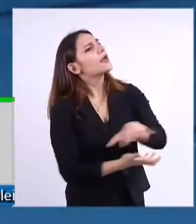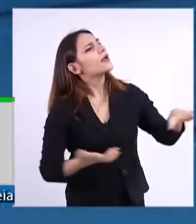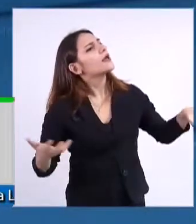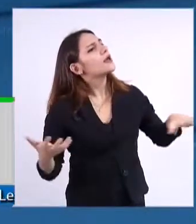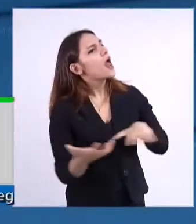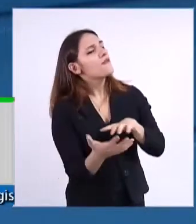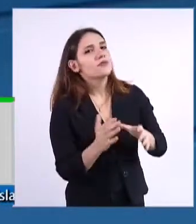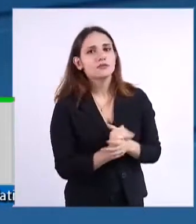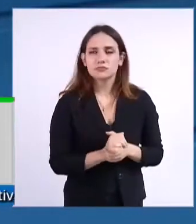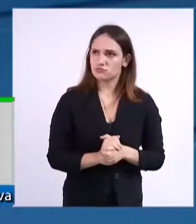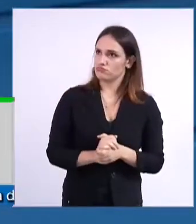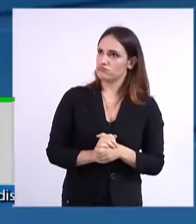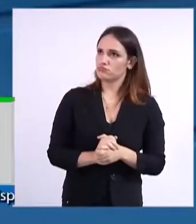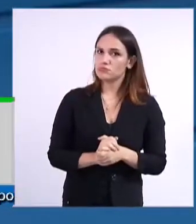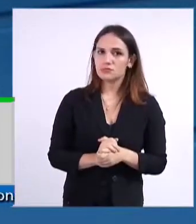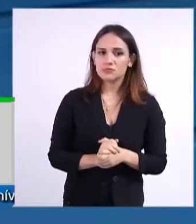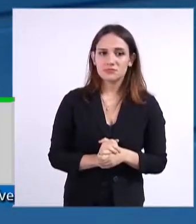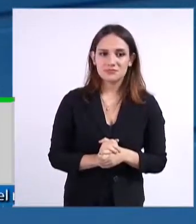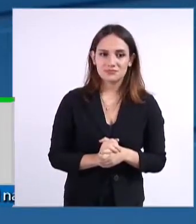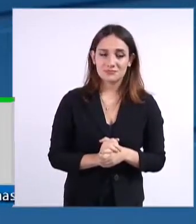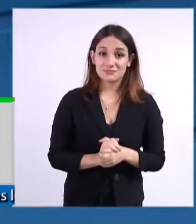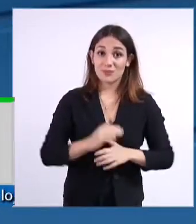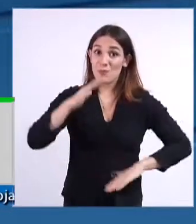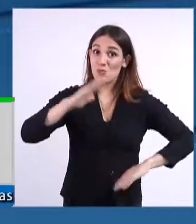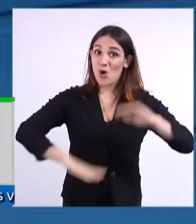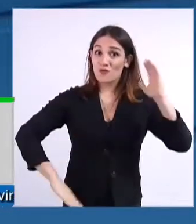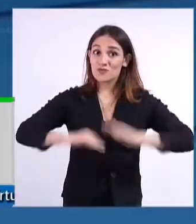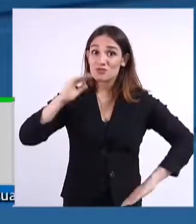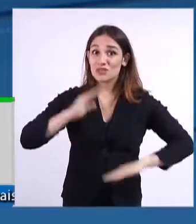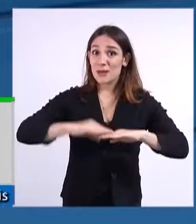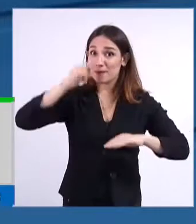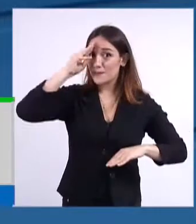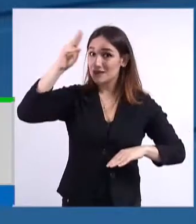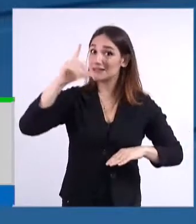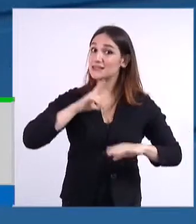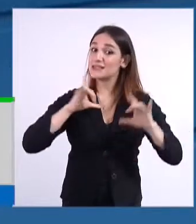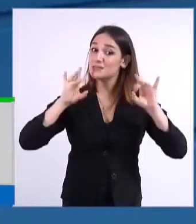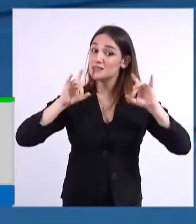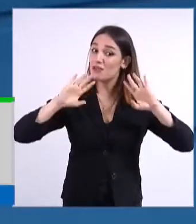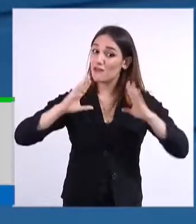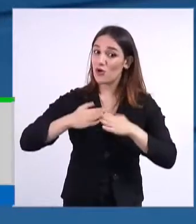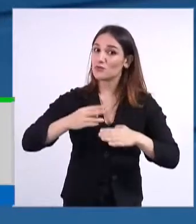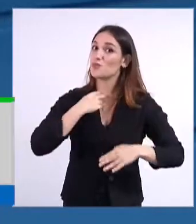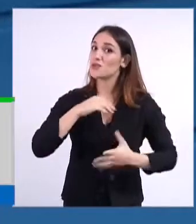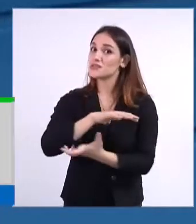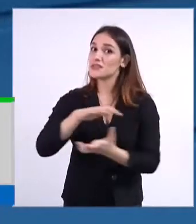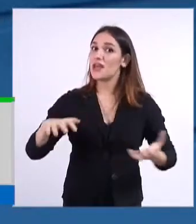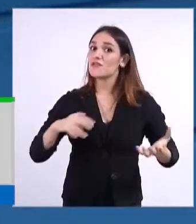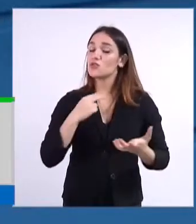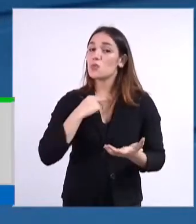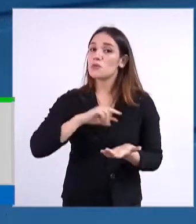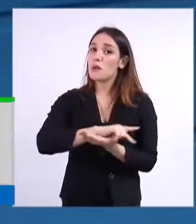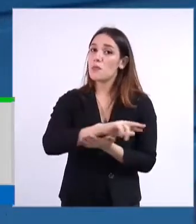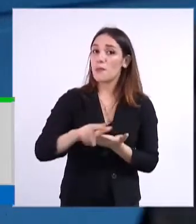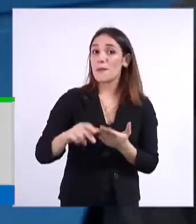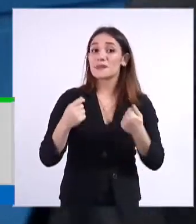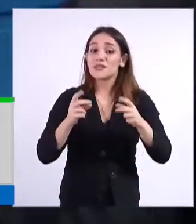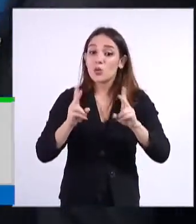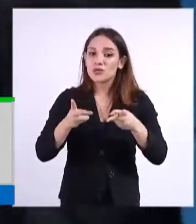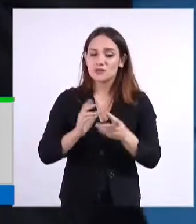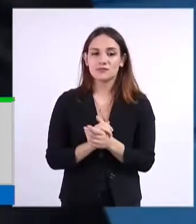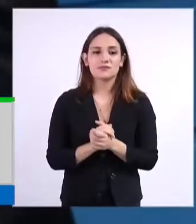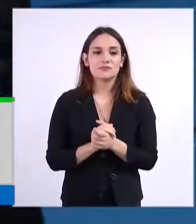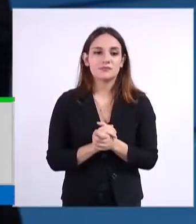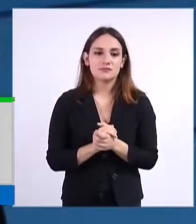carreira militar tem peculiaridades, tem particularidades que merecem ser mantidas. Do contrário,